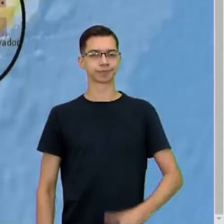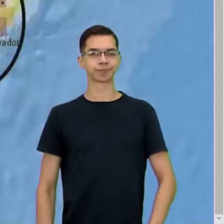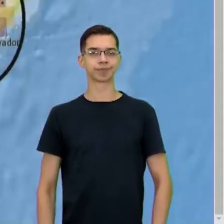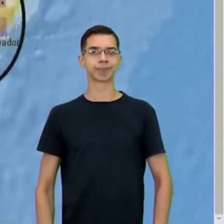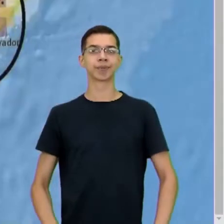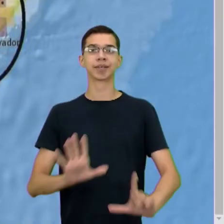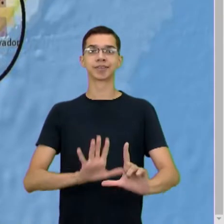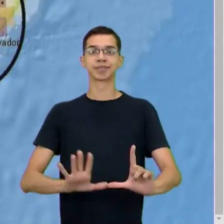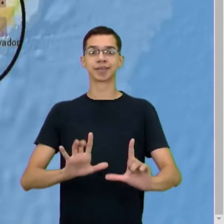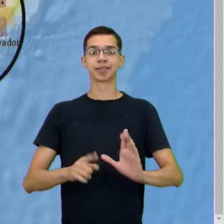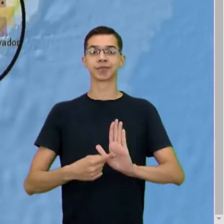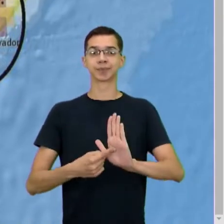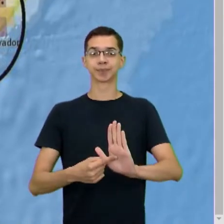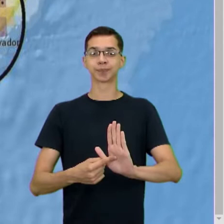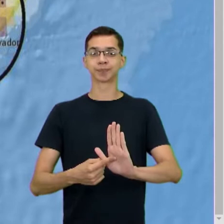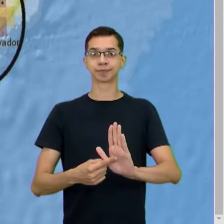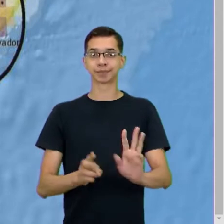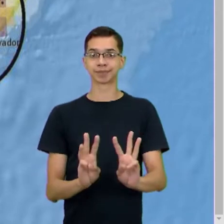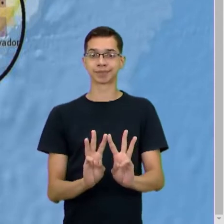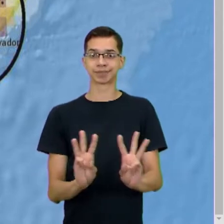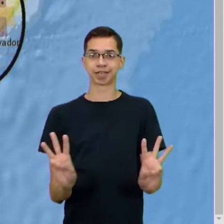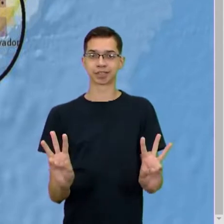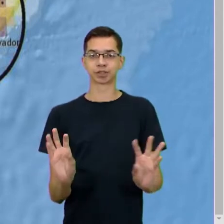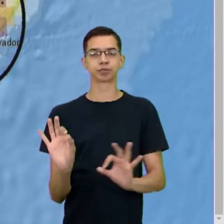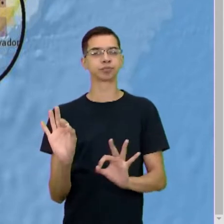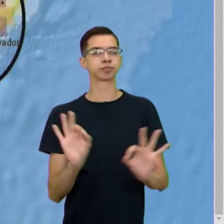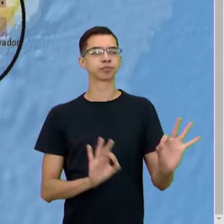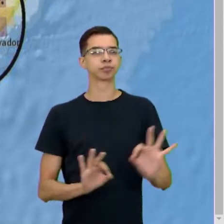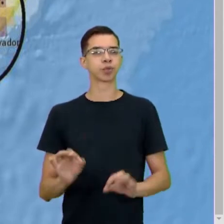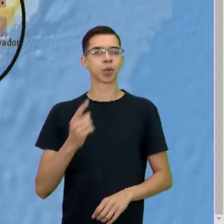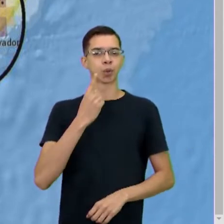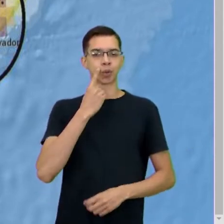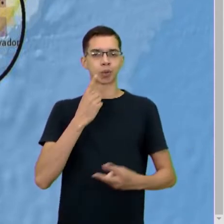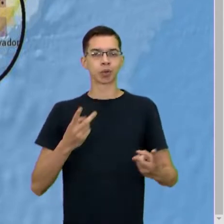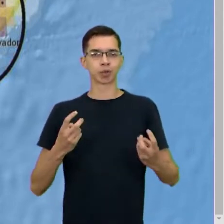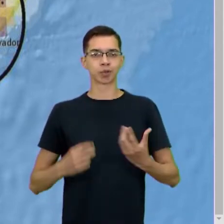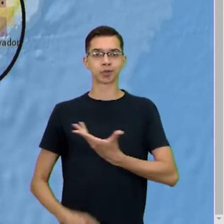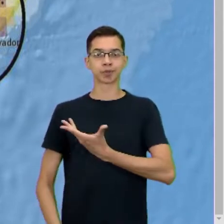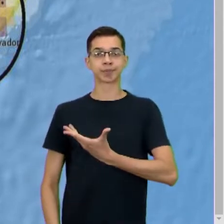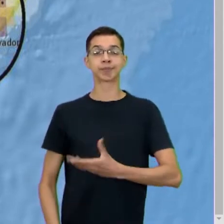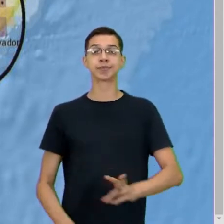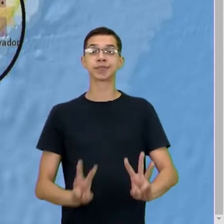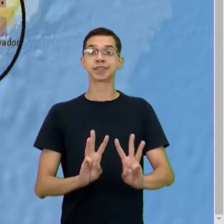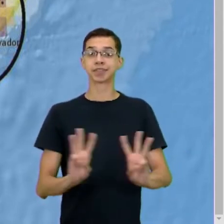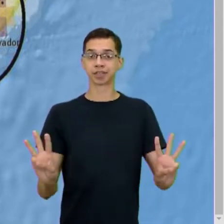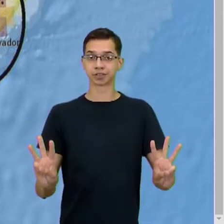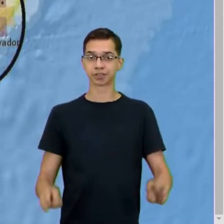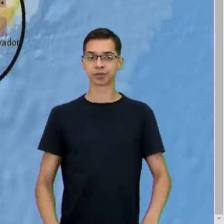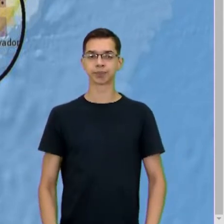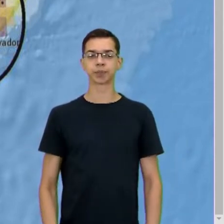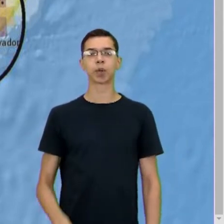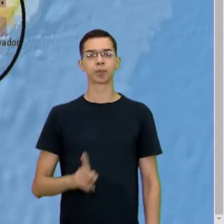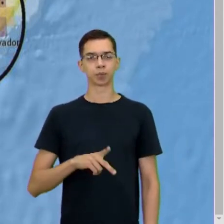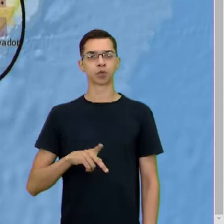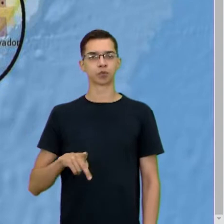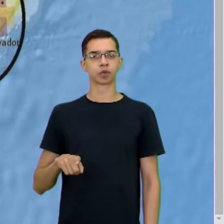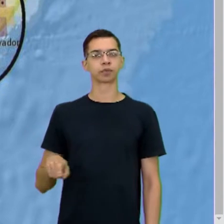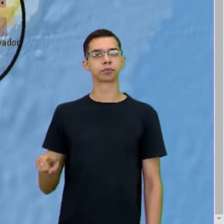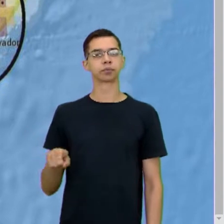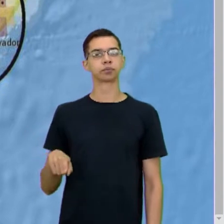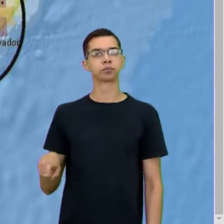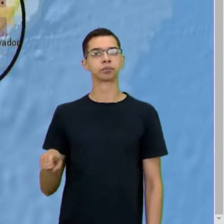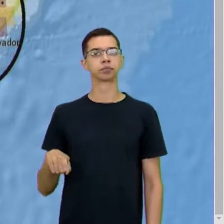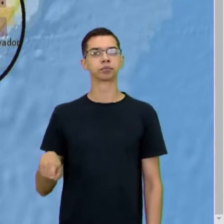para vocês, né, o site aí, tá vendo? Ó, o site aí tá para vocês aí na tela. Eu vou estar aqui manuseando, vocês podem aí observar